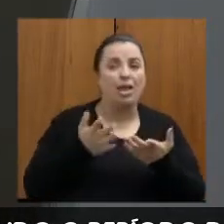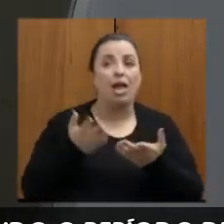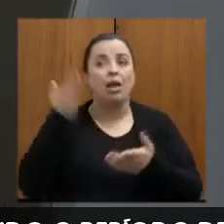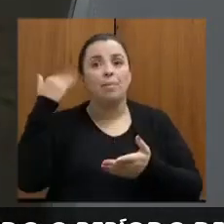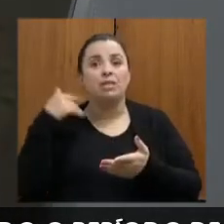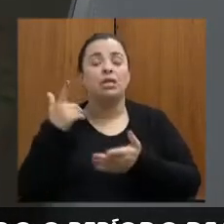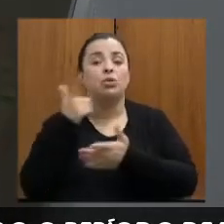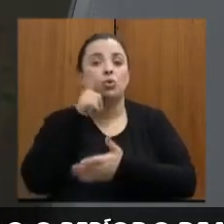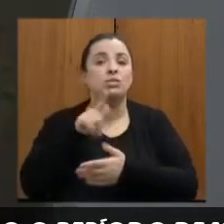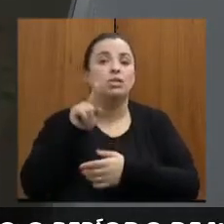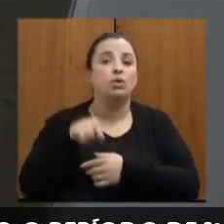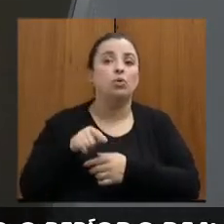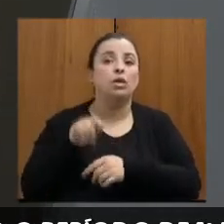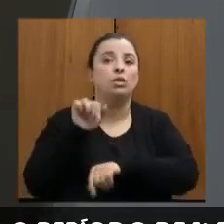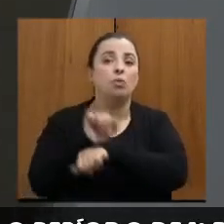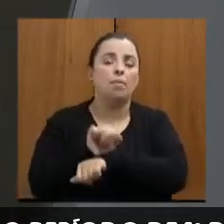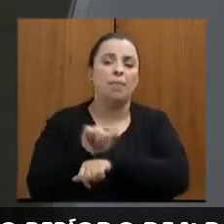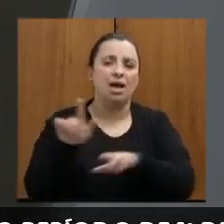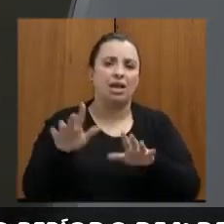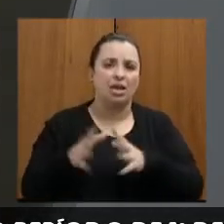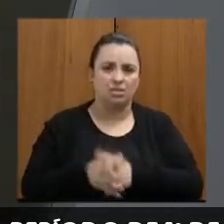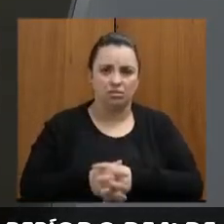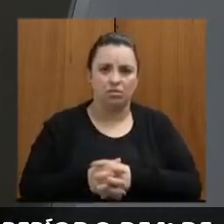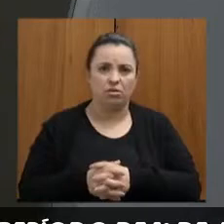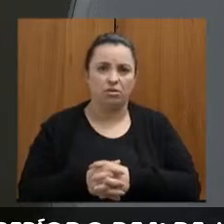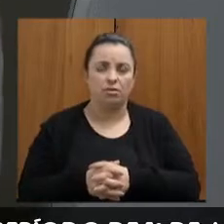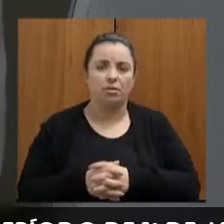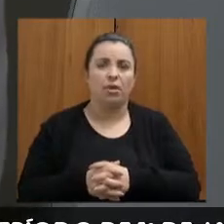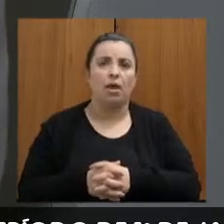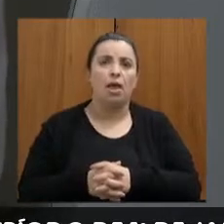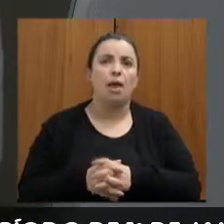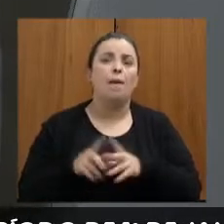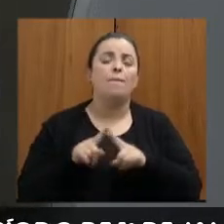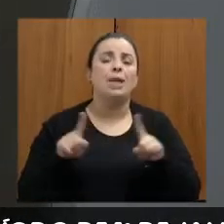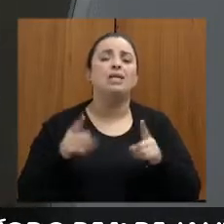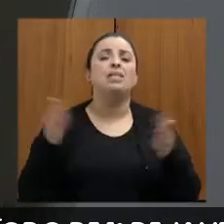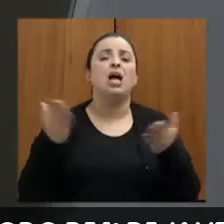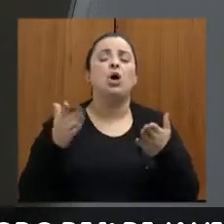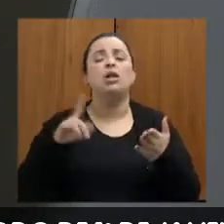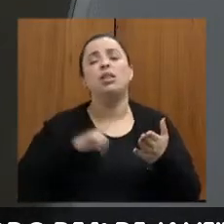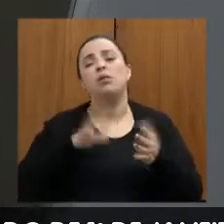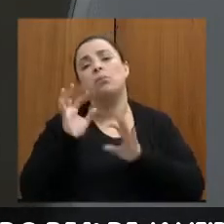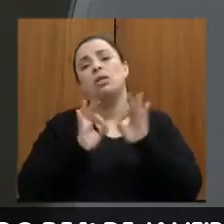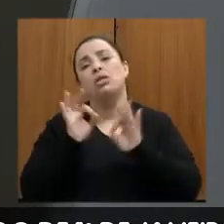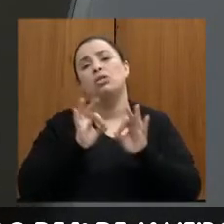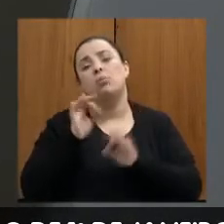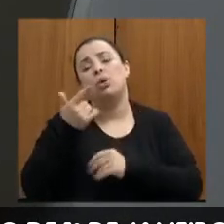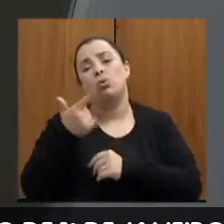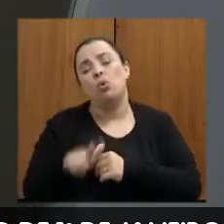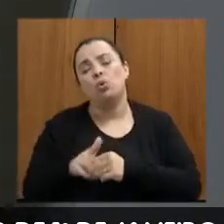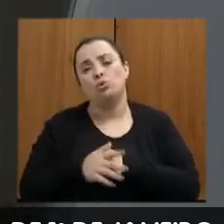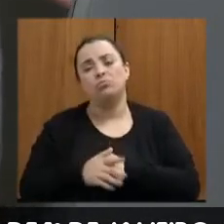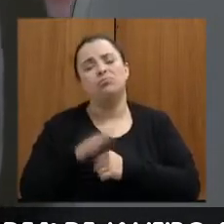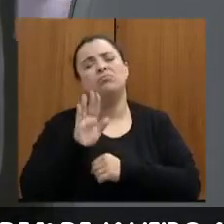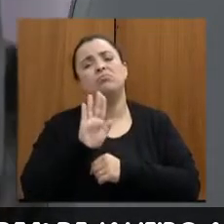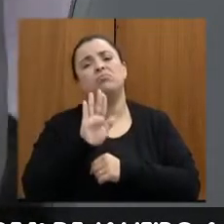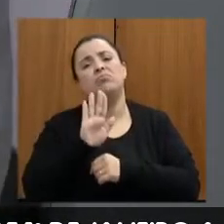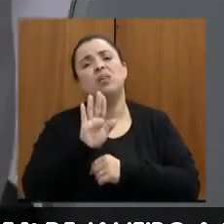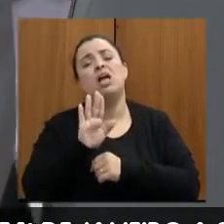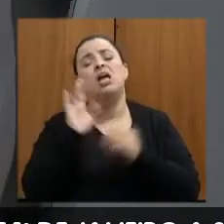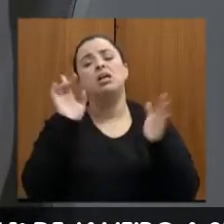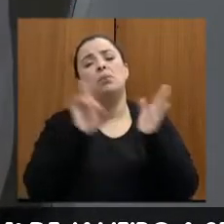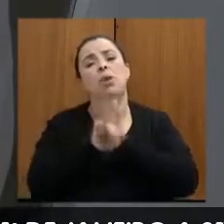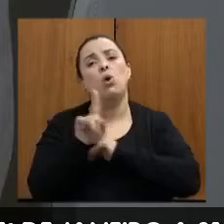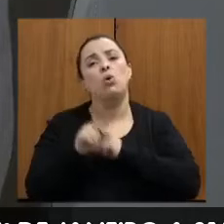época que aquilo fosse está cara é agora escuta planejamento mas eu queria que você falasse